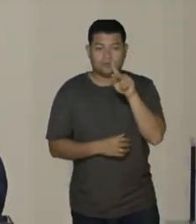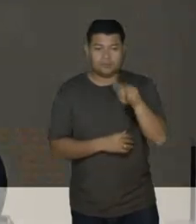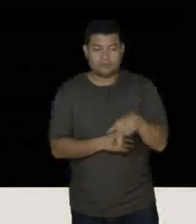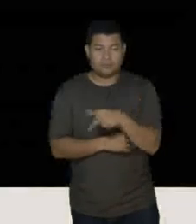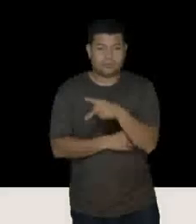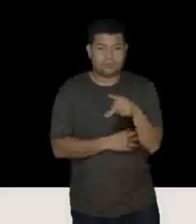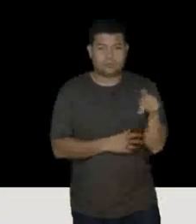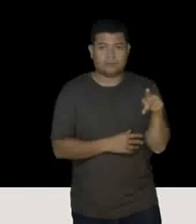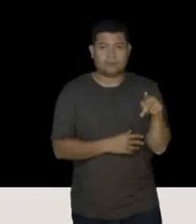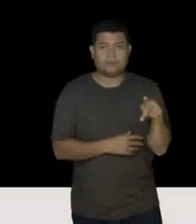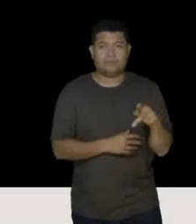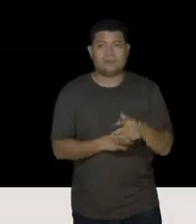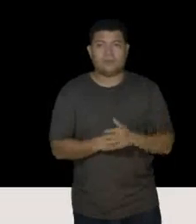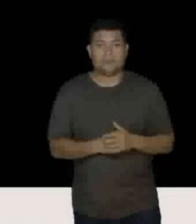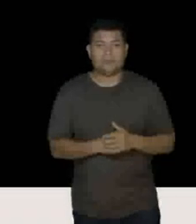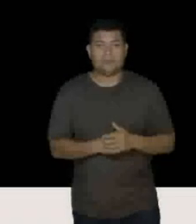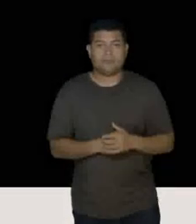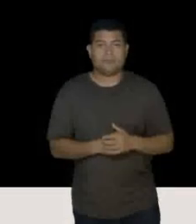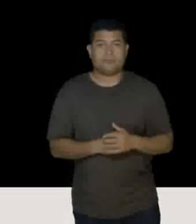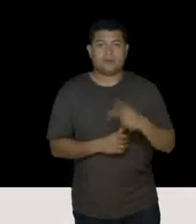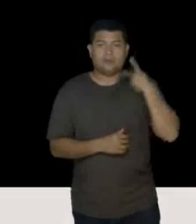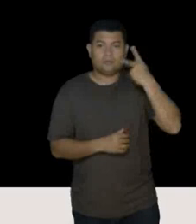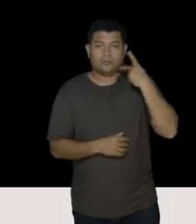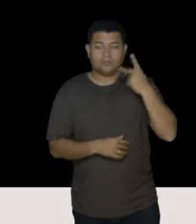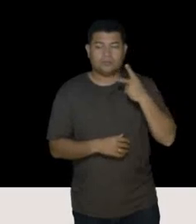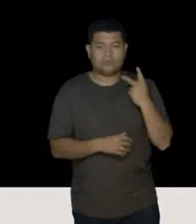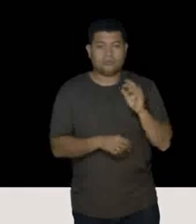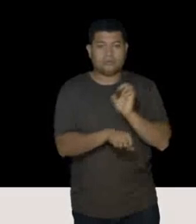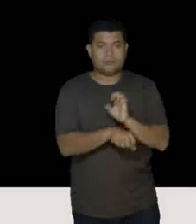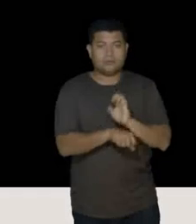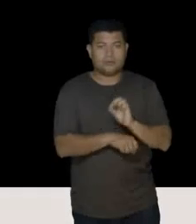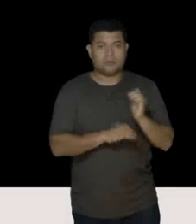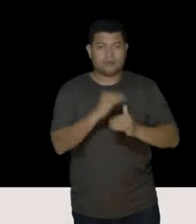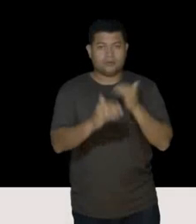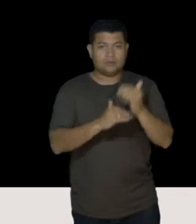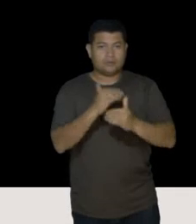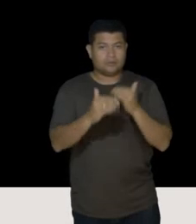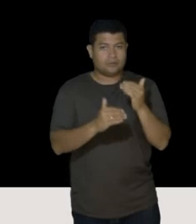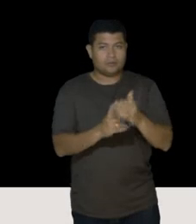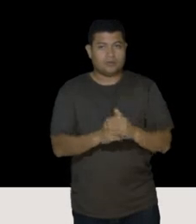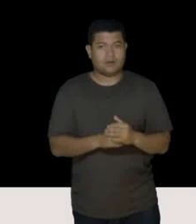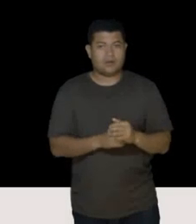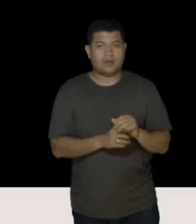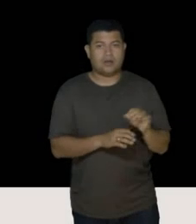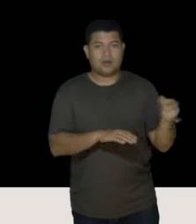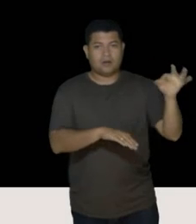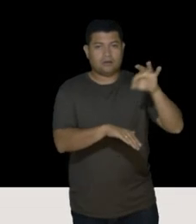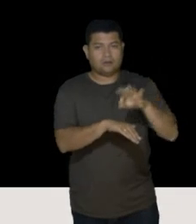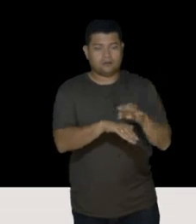Baldiceira, que dispõe sobre a Política Estadual de Desenvolvimento e Expansão da Apicultura e